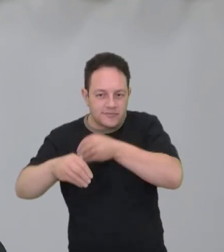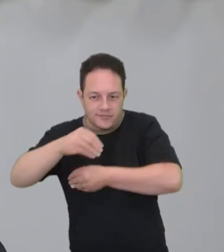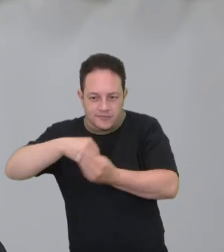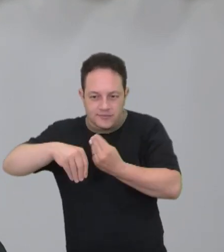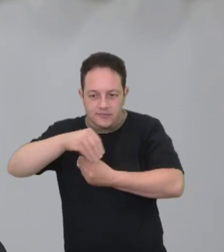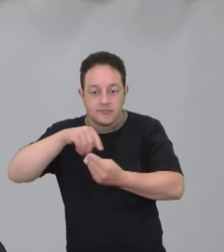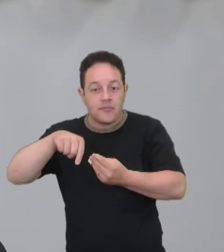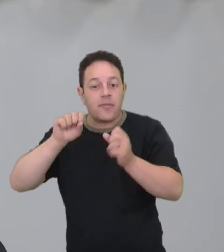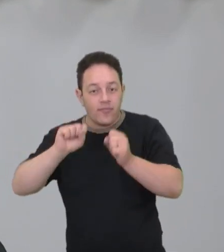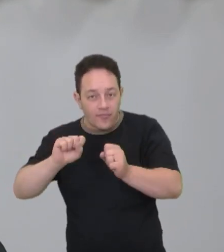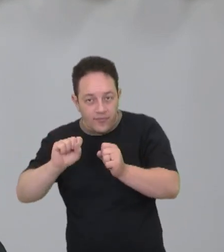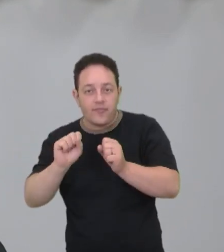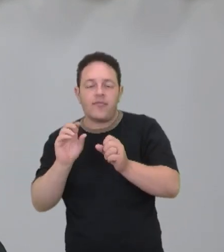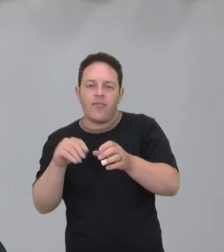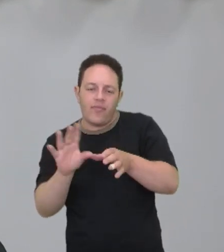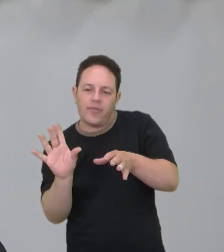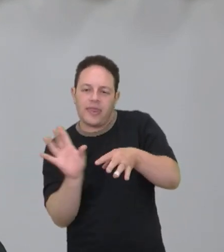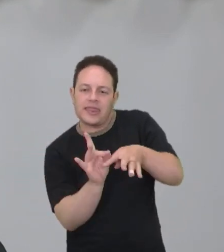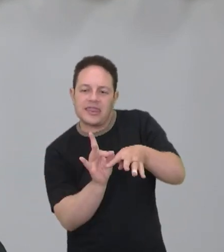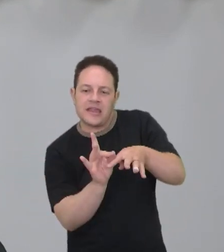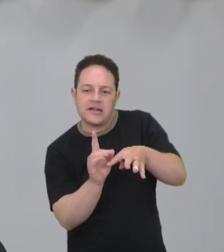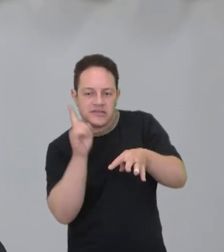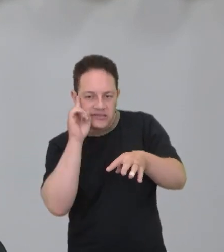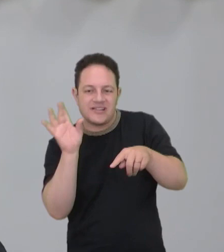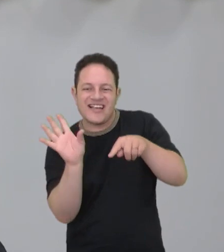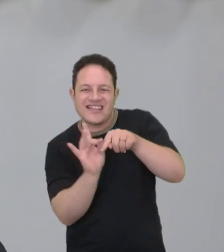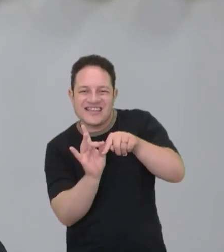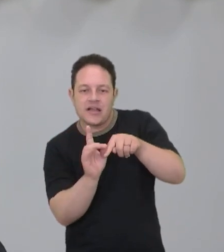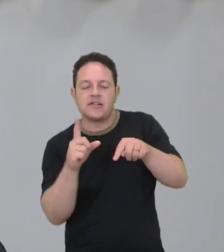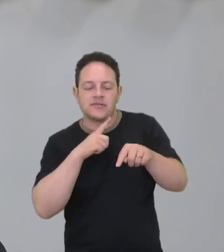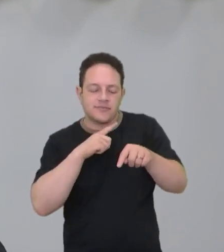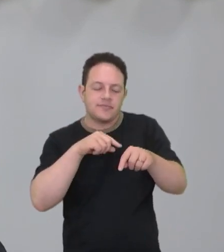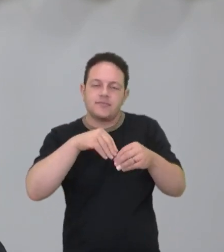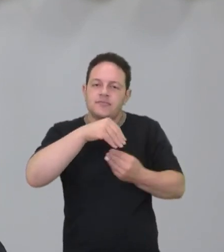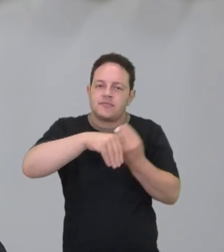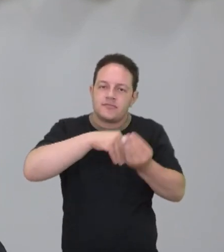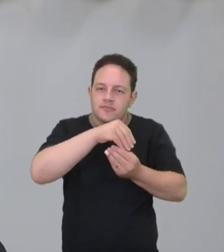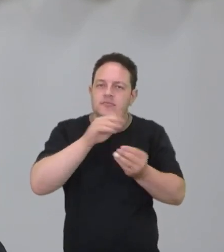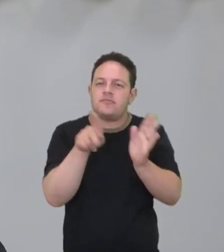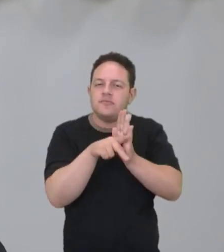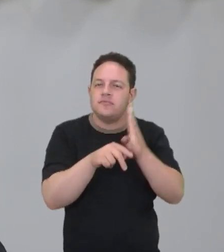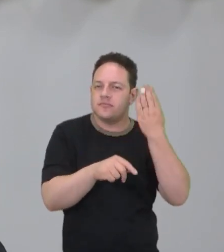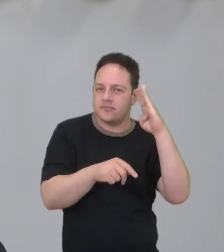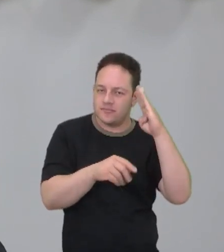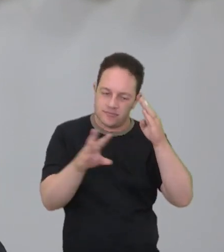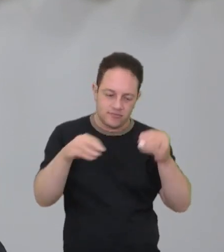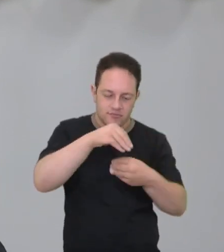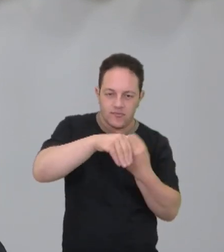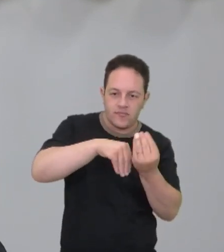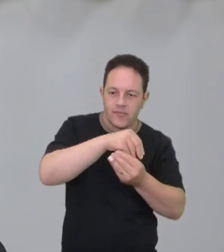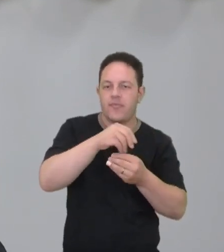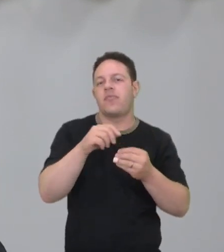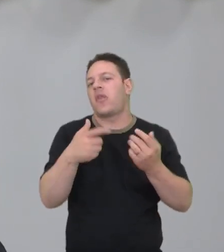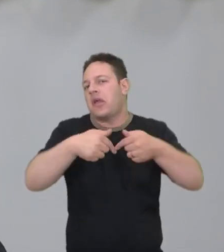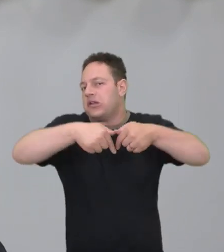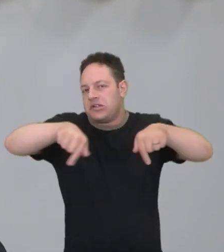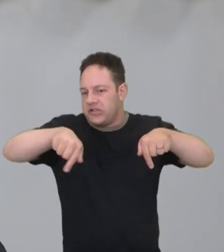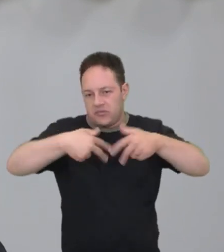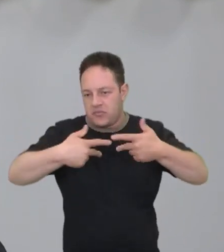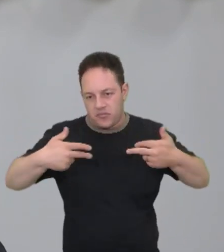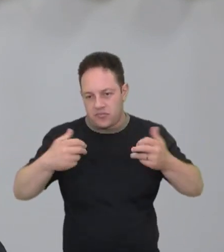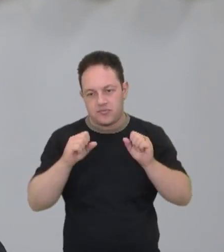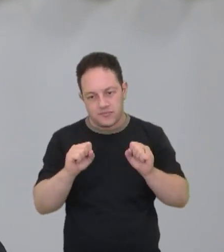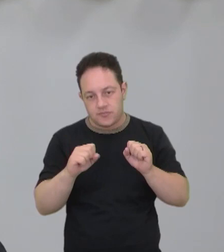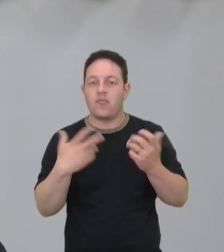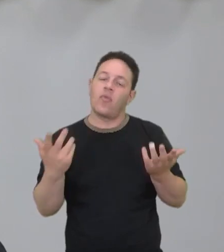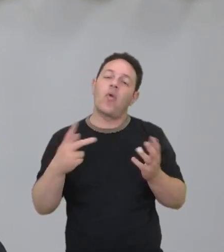ser grudadas com substâncias biológicas, substâncias químicas, ou, né,